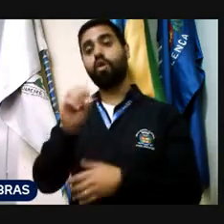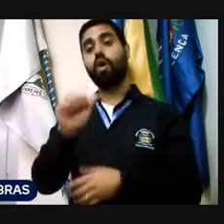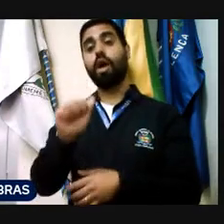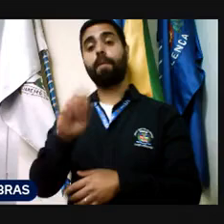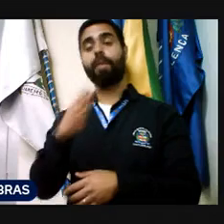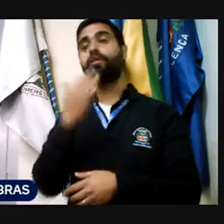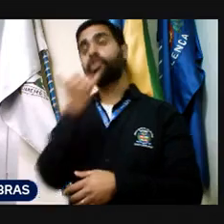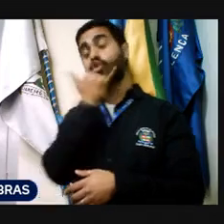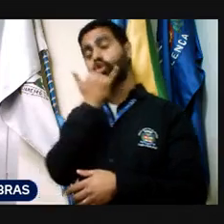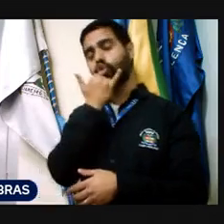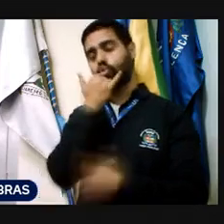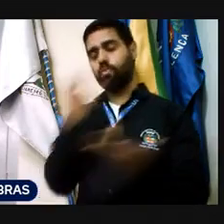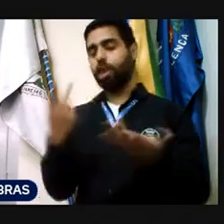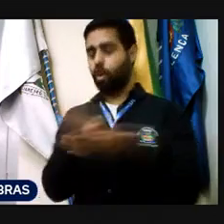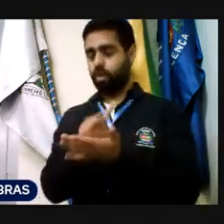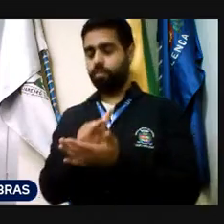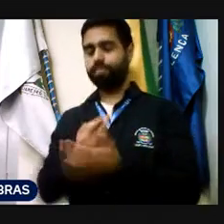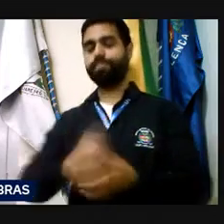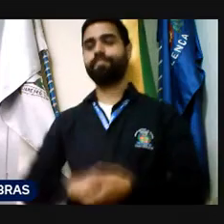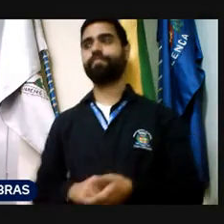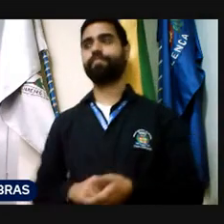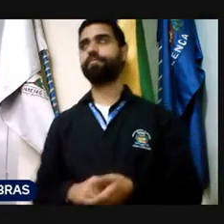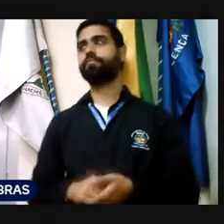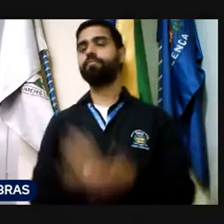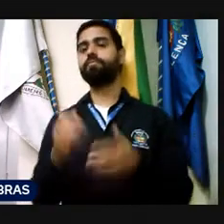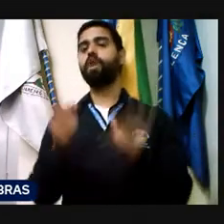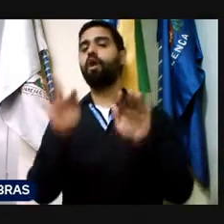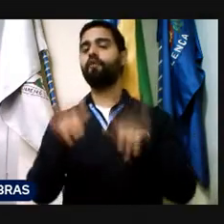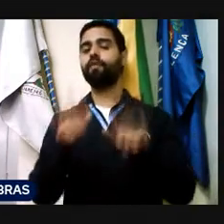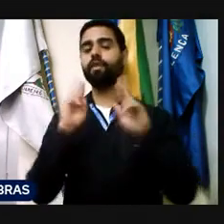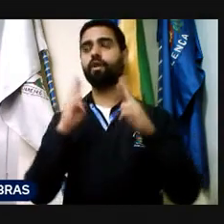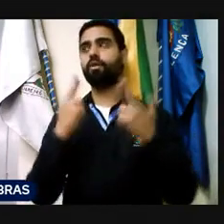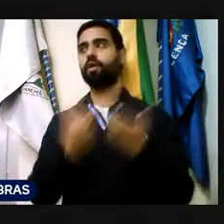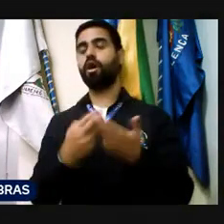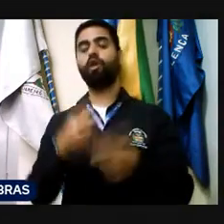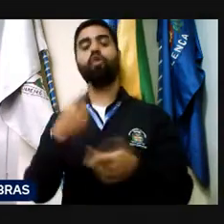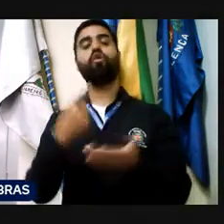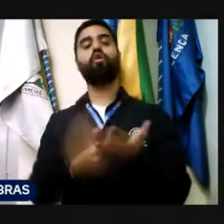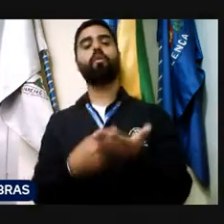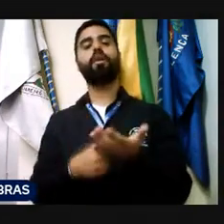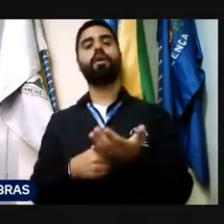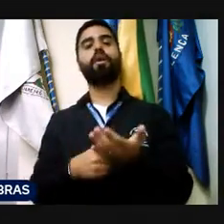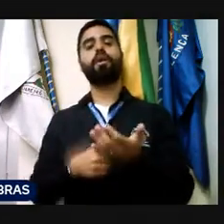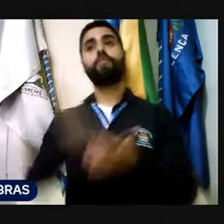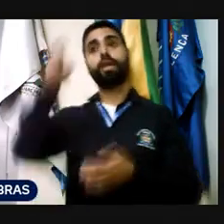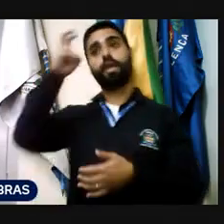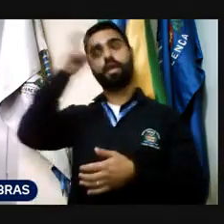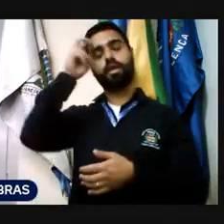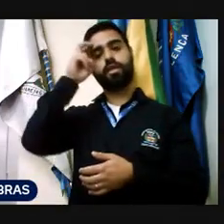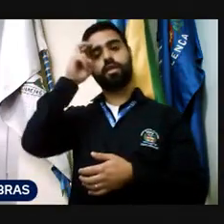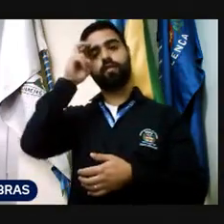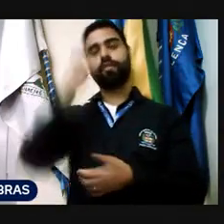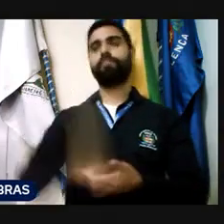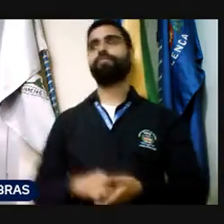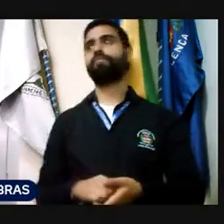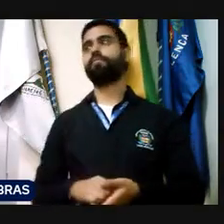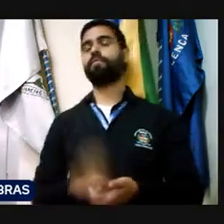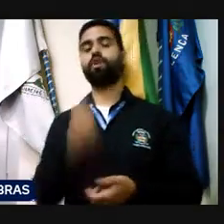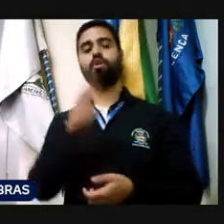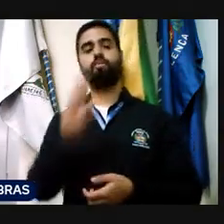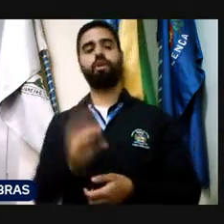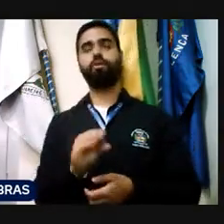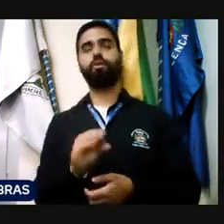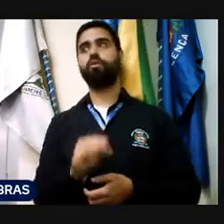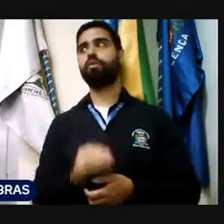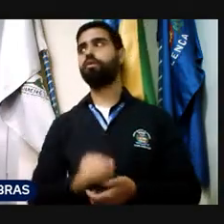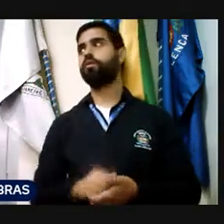desculpas pelo equívoco que cometi. Obrigado. Encerrada a sessão, ficando marcado uma próxima para quinta-feira, se Deus quiser. Boa noite a